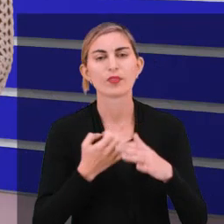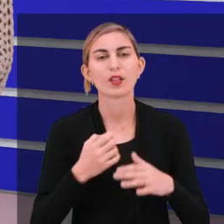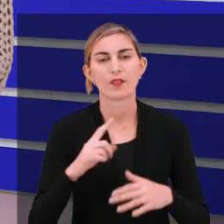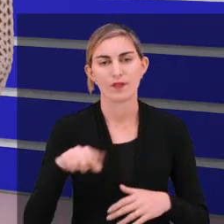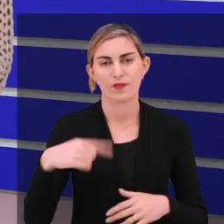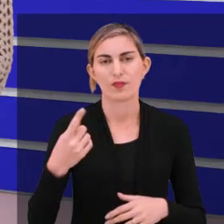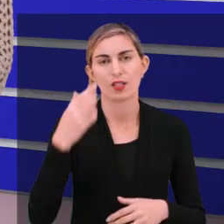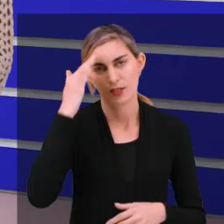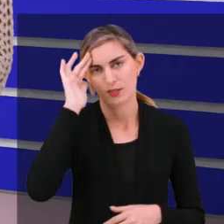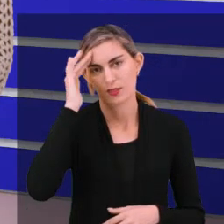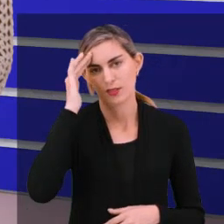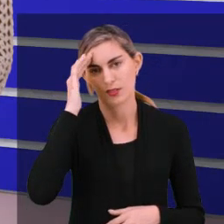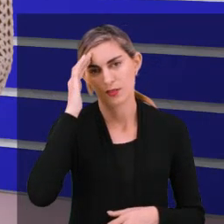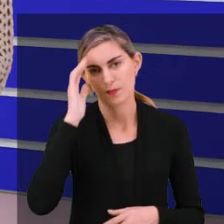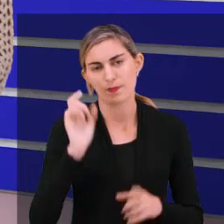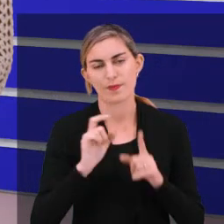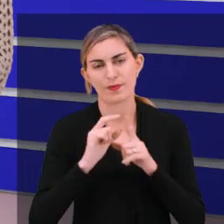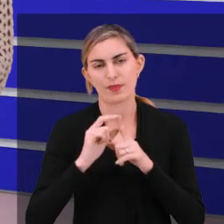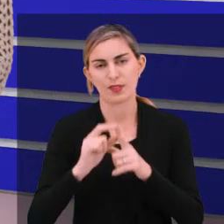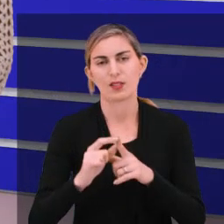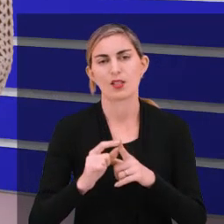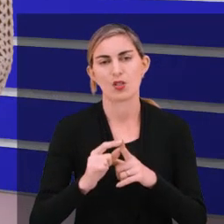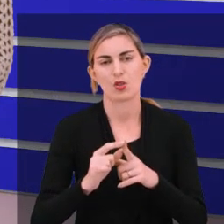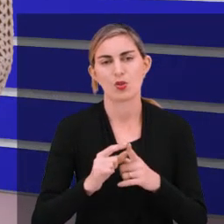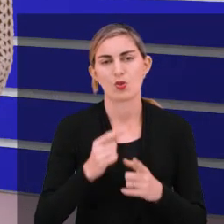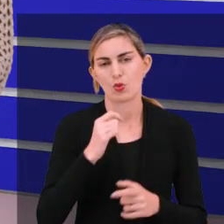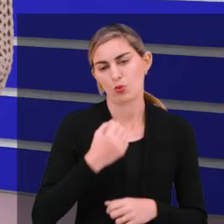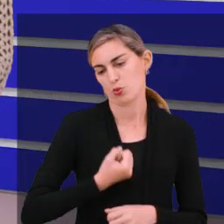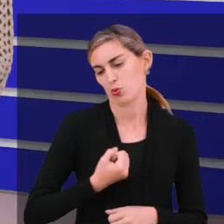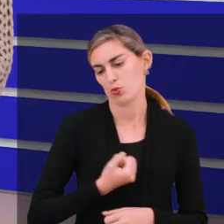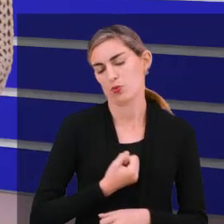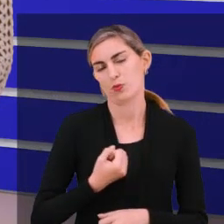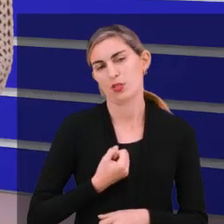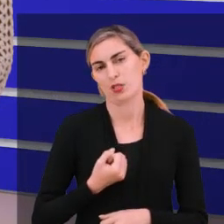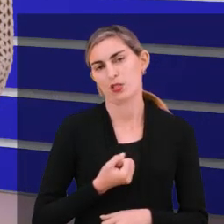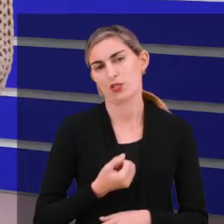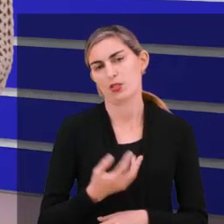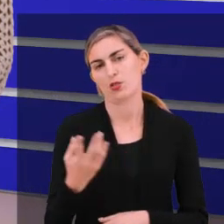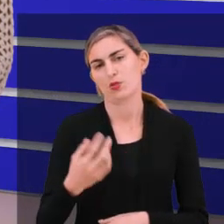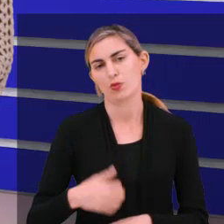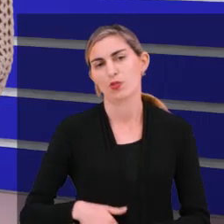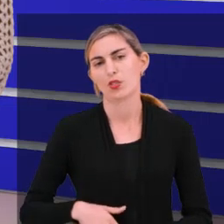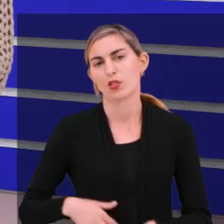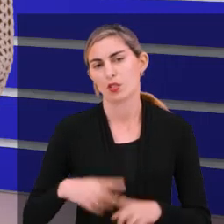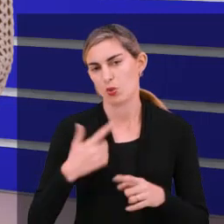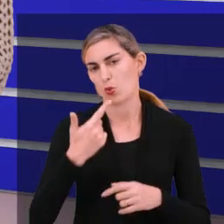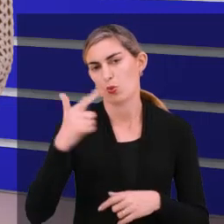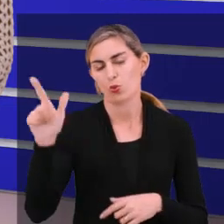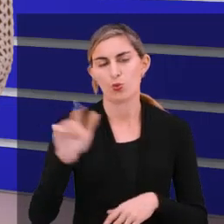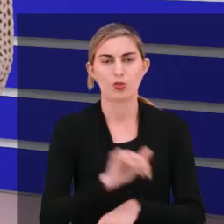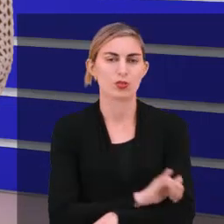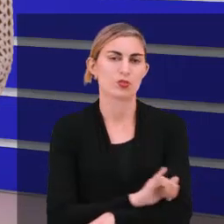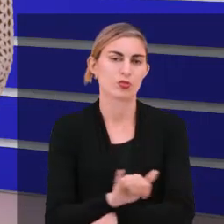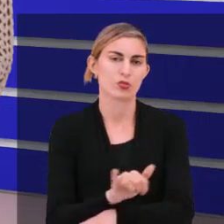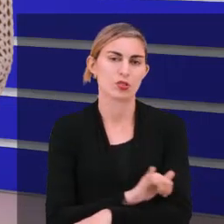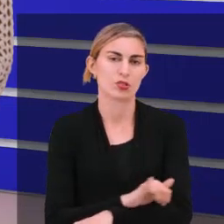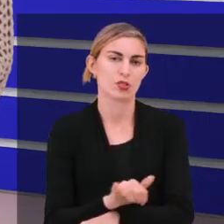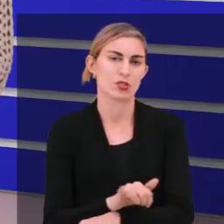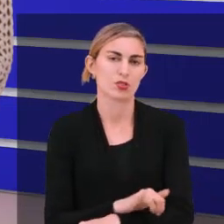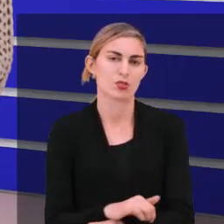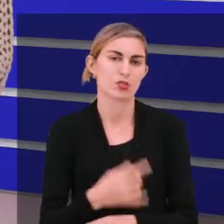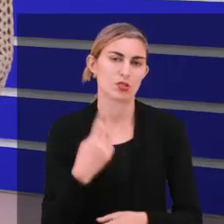vai entender a palavra relacionada ao número, certo? Então é uma outra